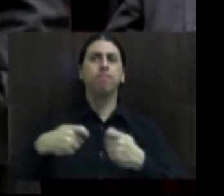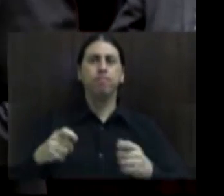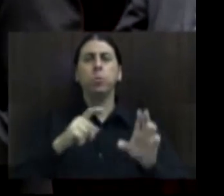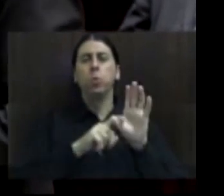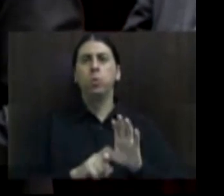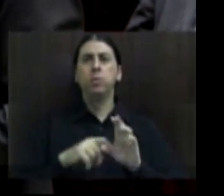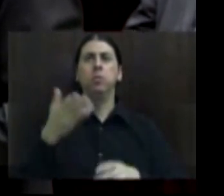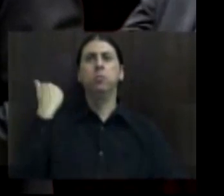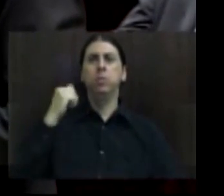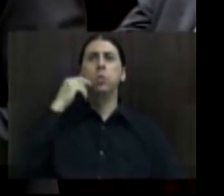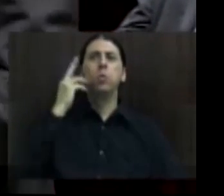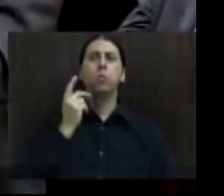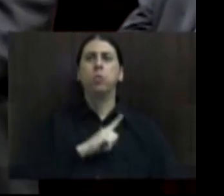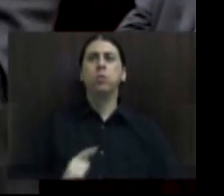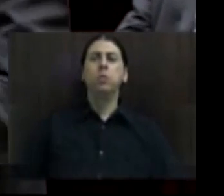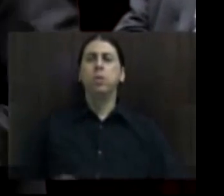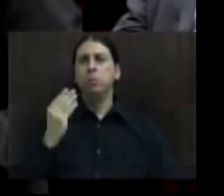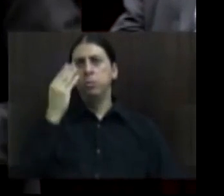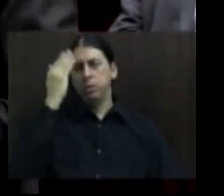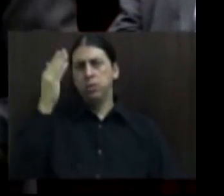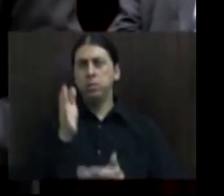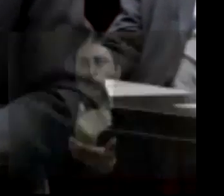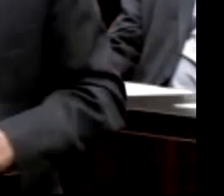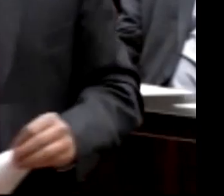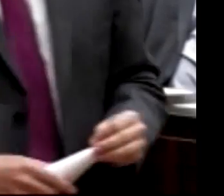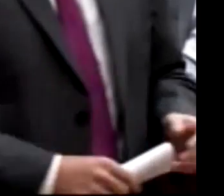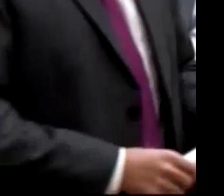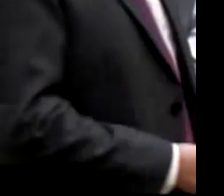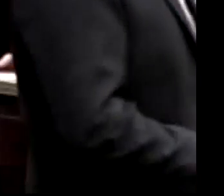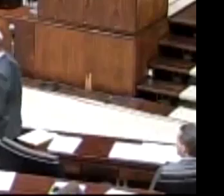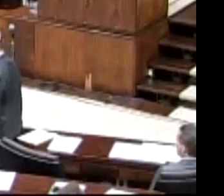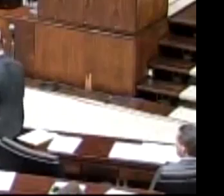as contas do governador Tácio genro Muito obrigado pela parte Deputado